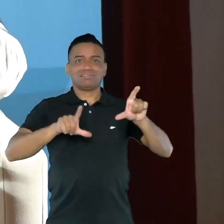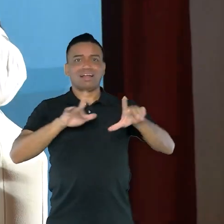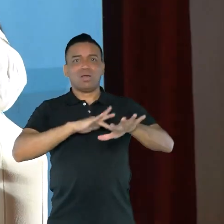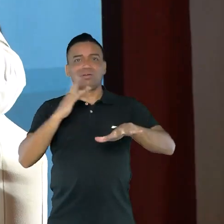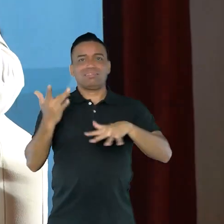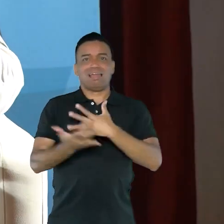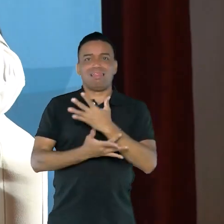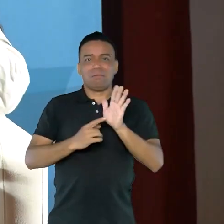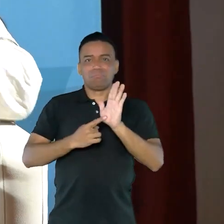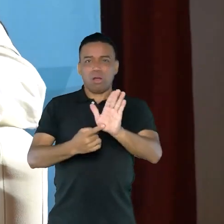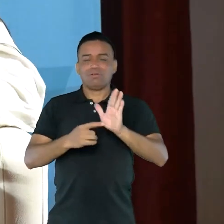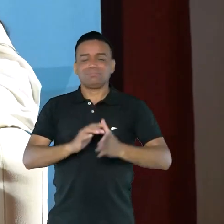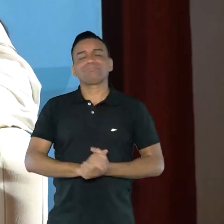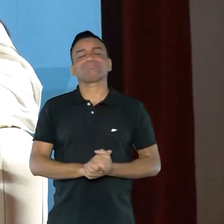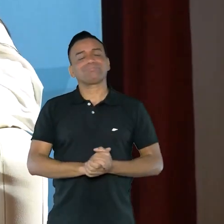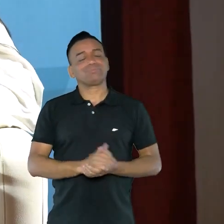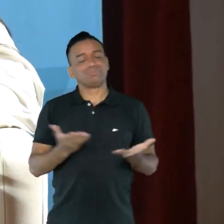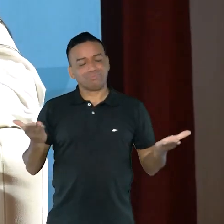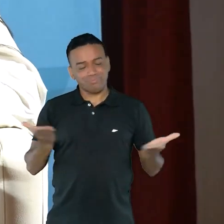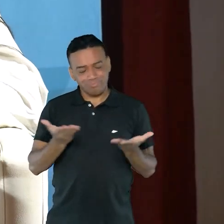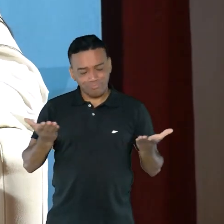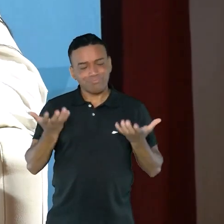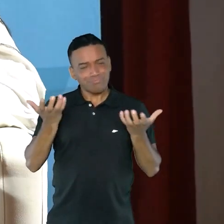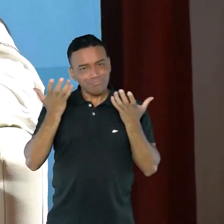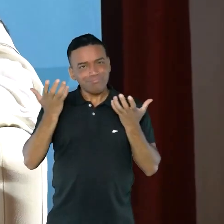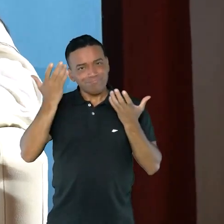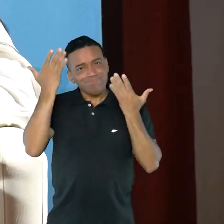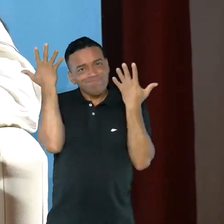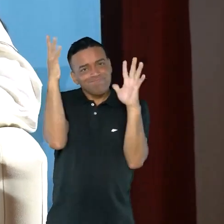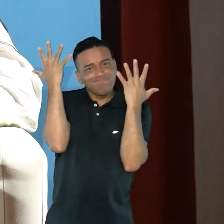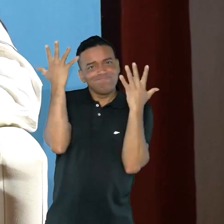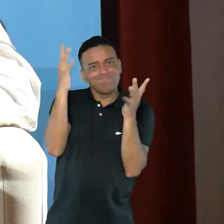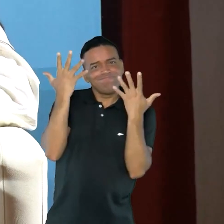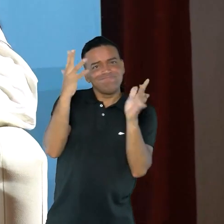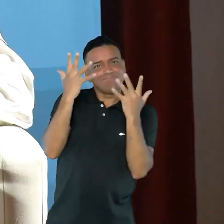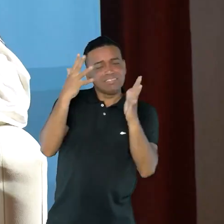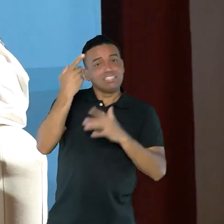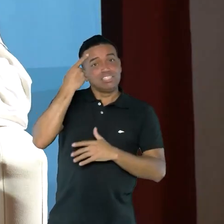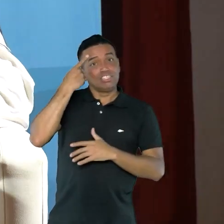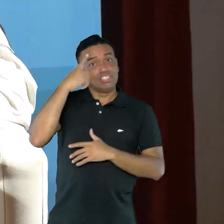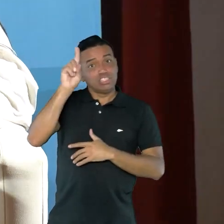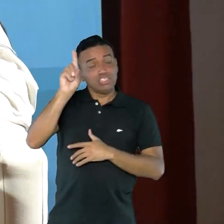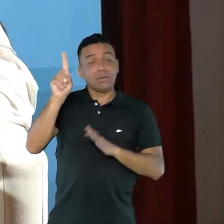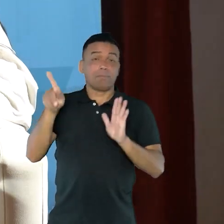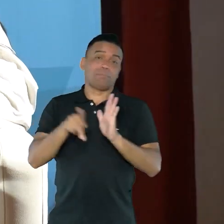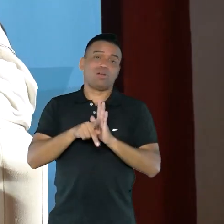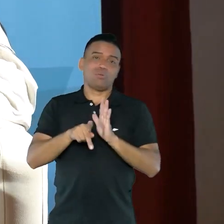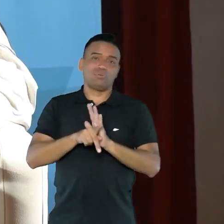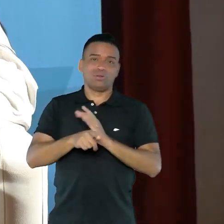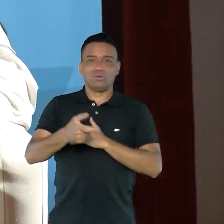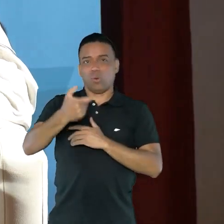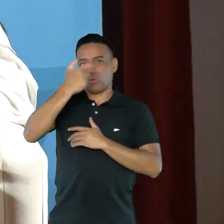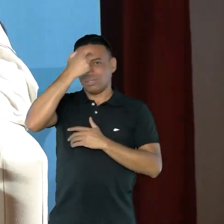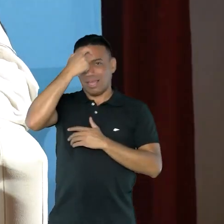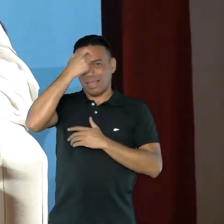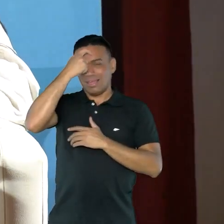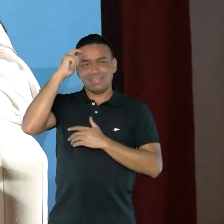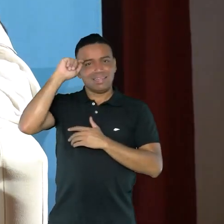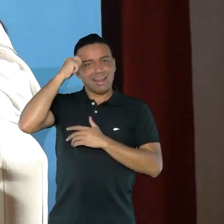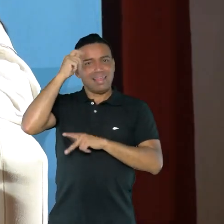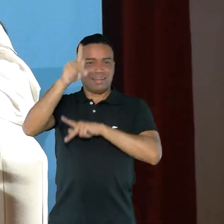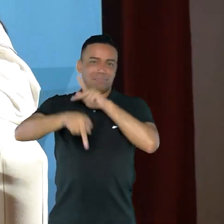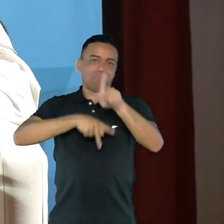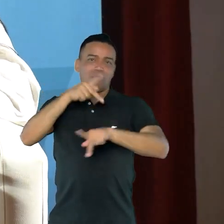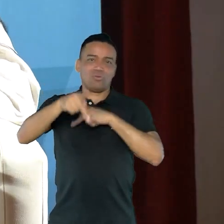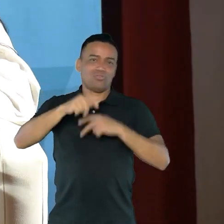Inclusive, queria saudar hoje, né, o Dia da Consciência Negra. Esse é a primeira vez, né? Esse é o